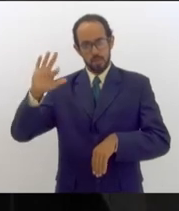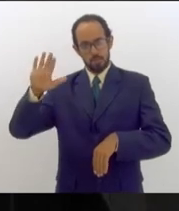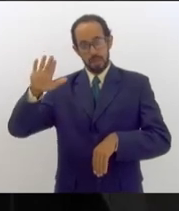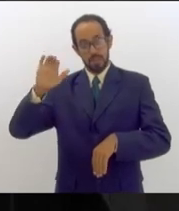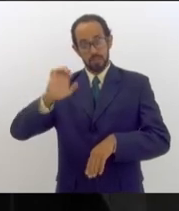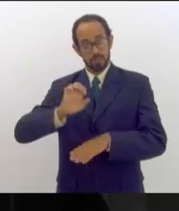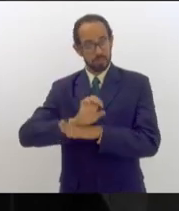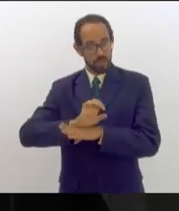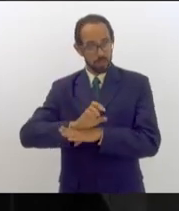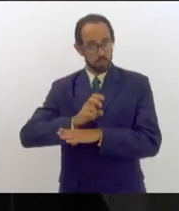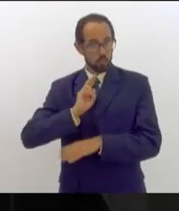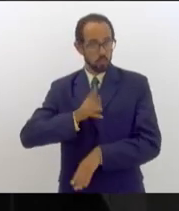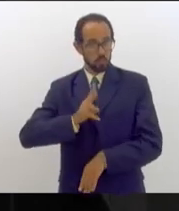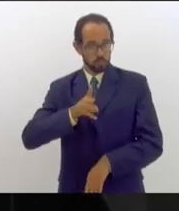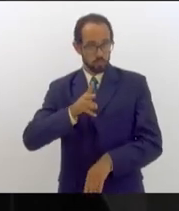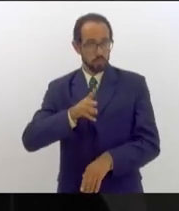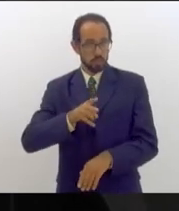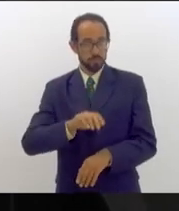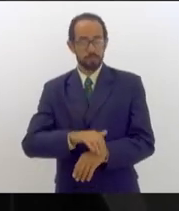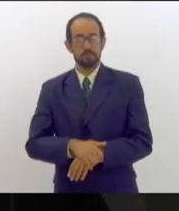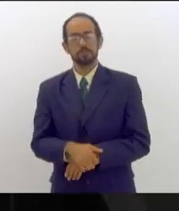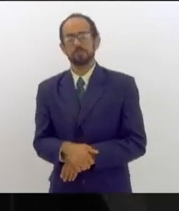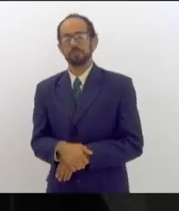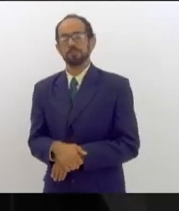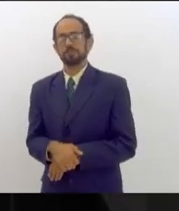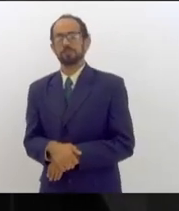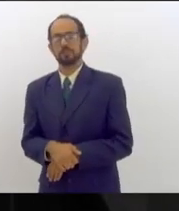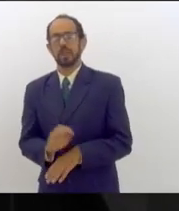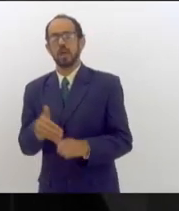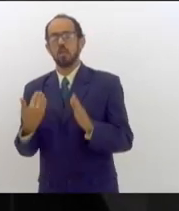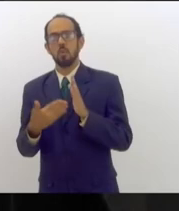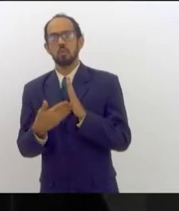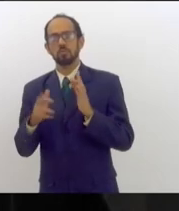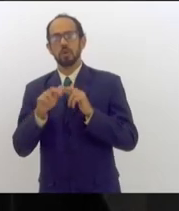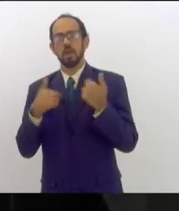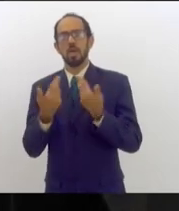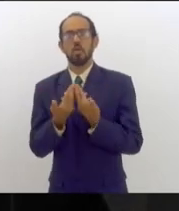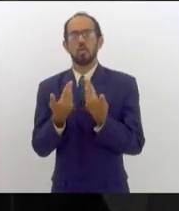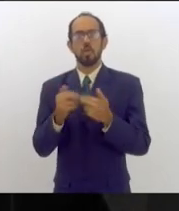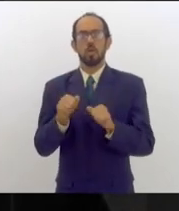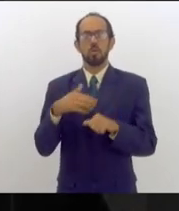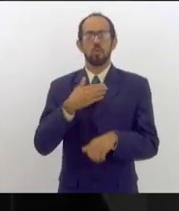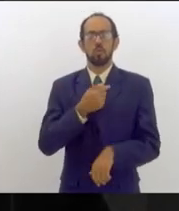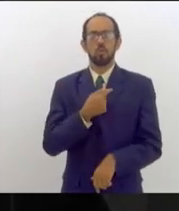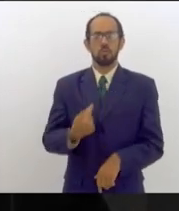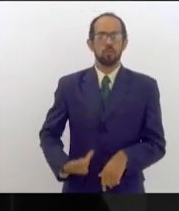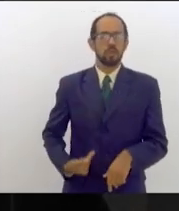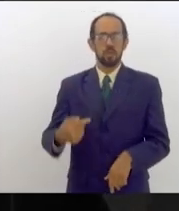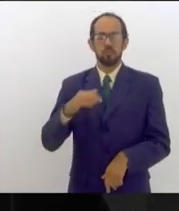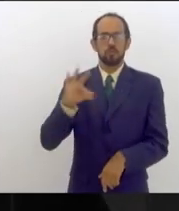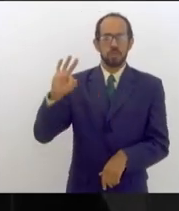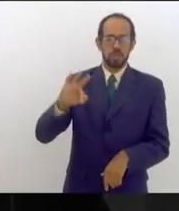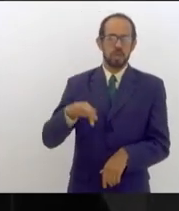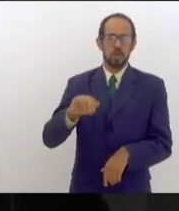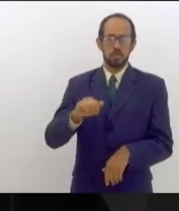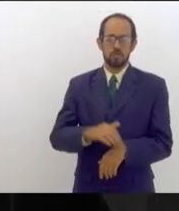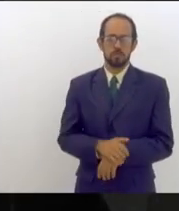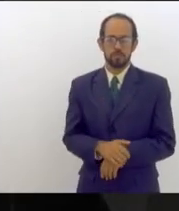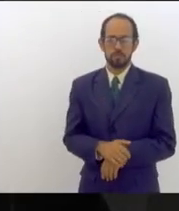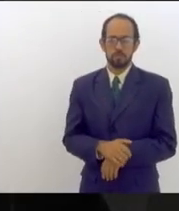e ainda mais na última reunião do governo federal deputada Marta Rocha